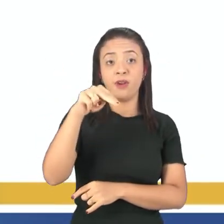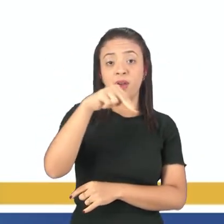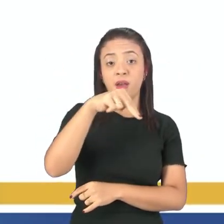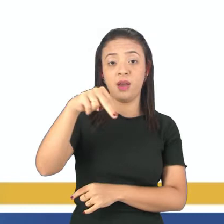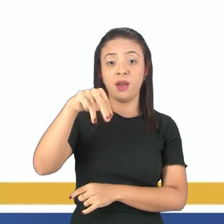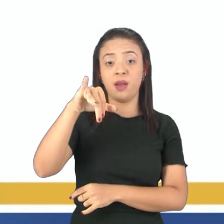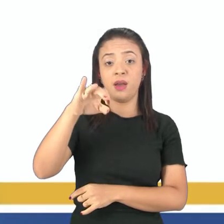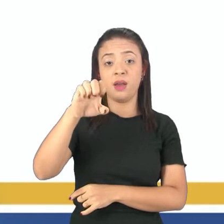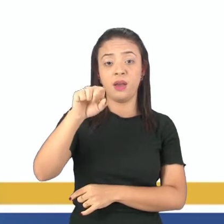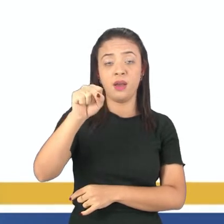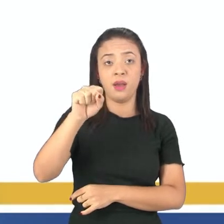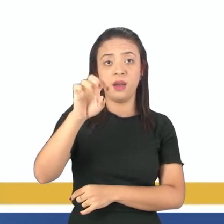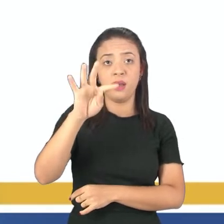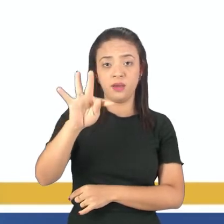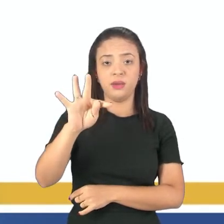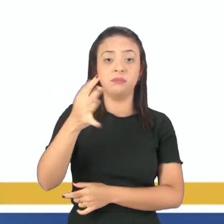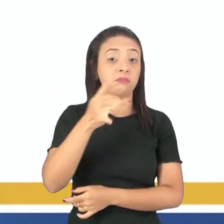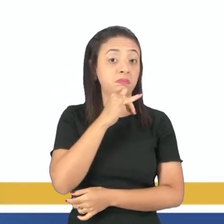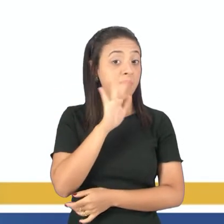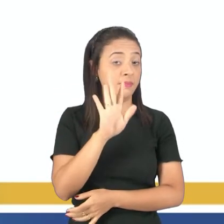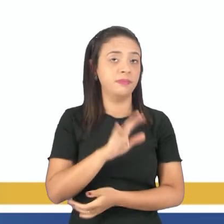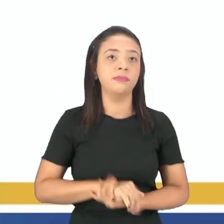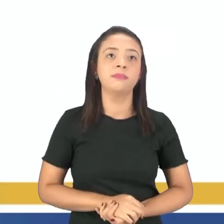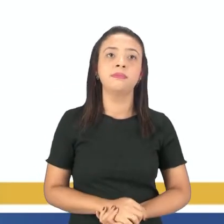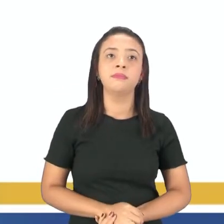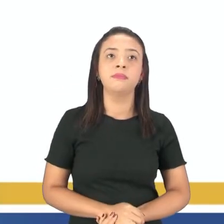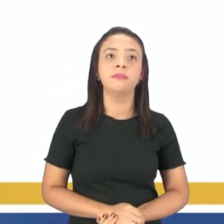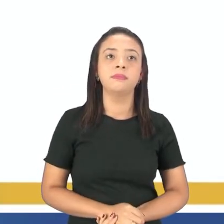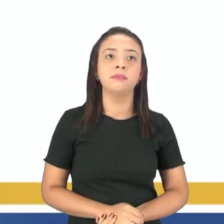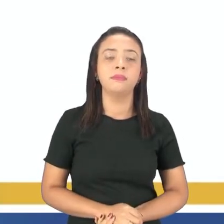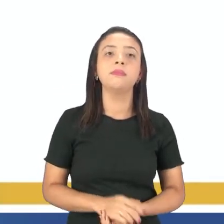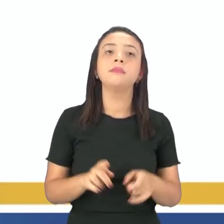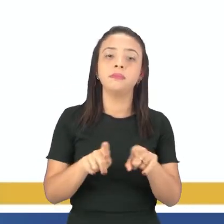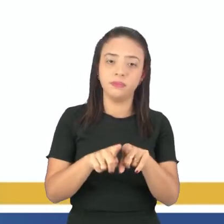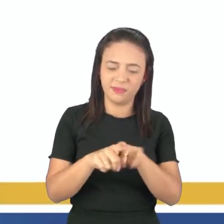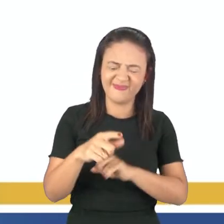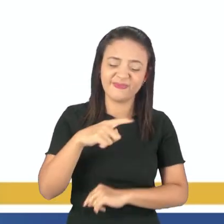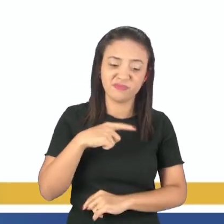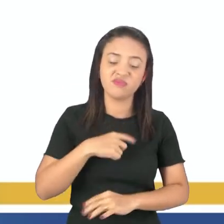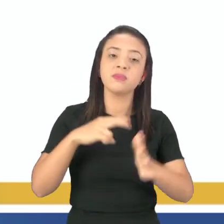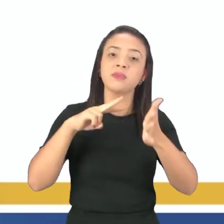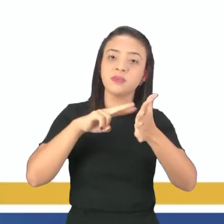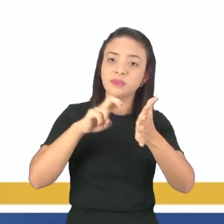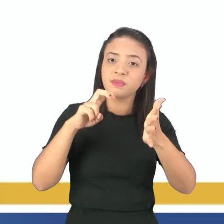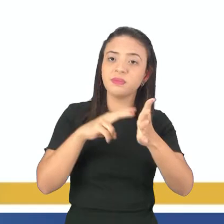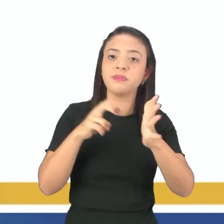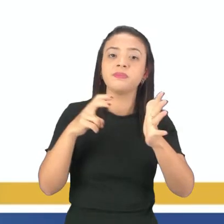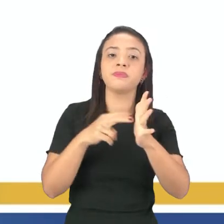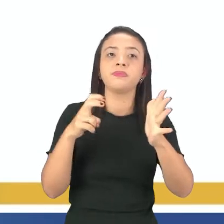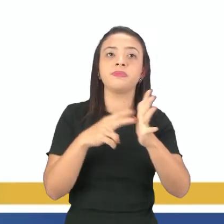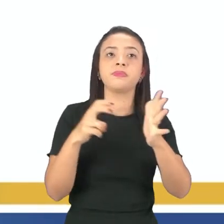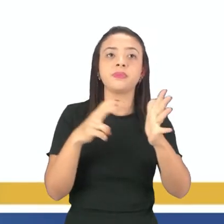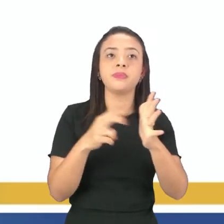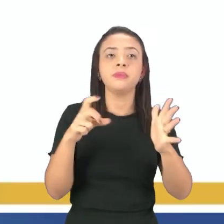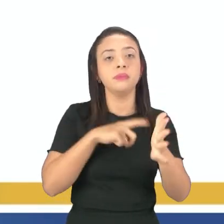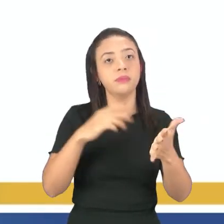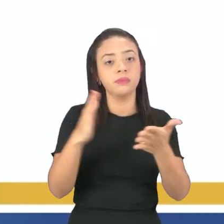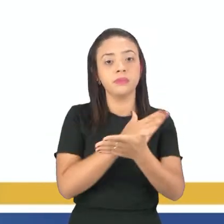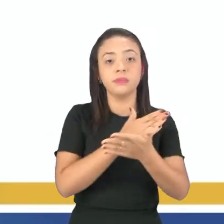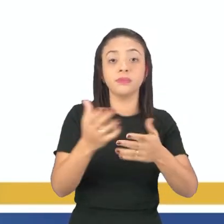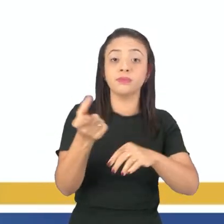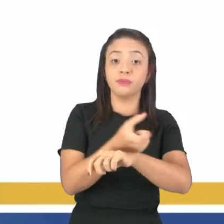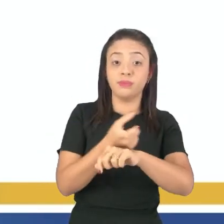de funny, entre outros, ok? Ainda temos aqui algum vocabulário, que é o vocabulary, alguns